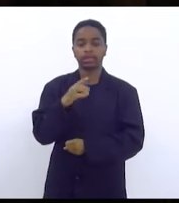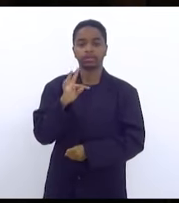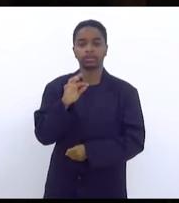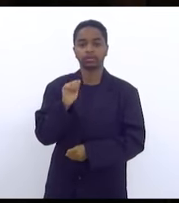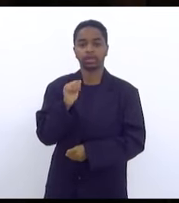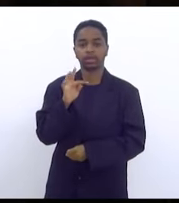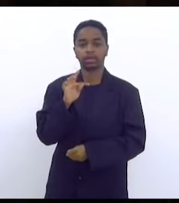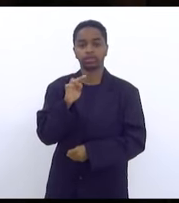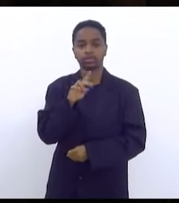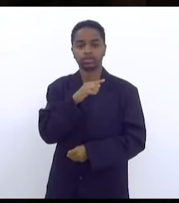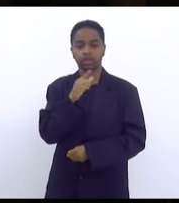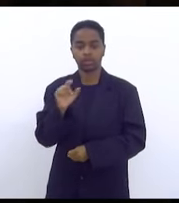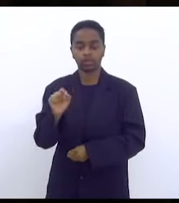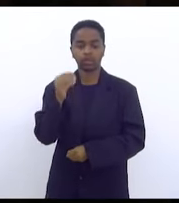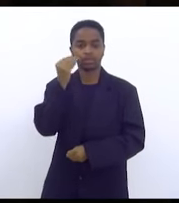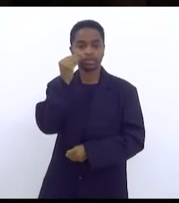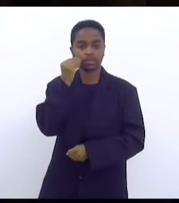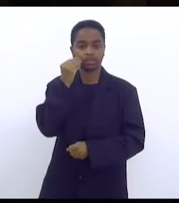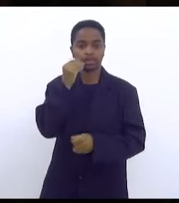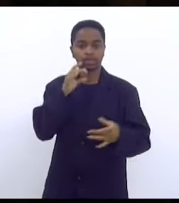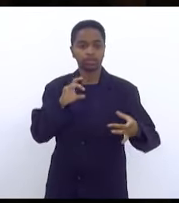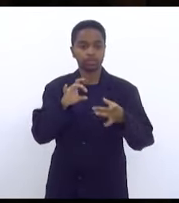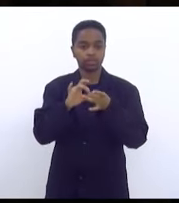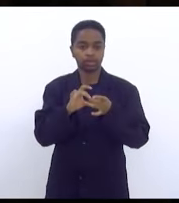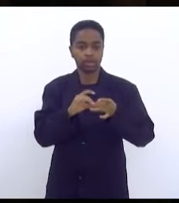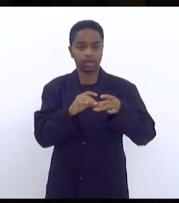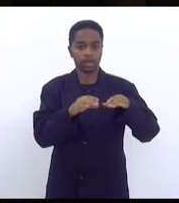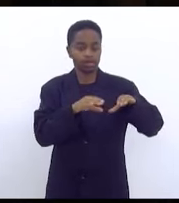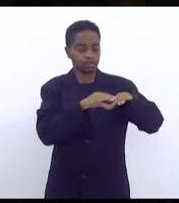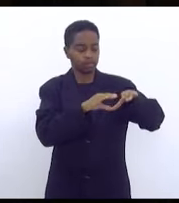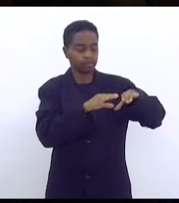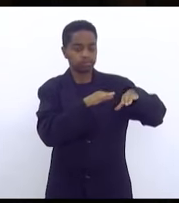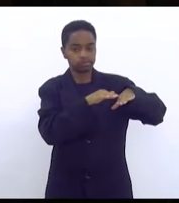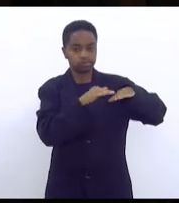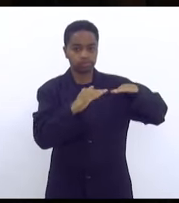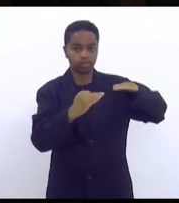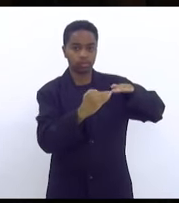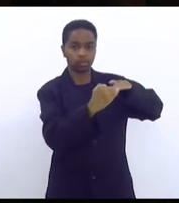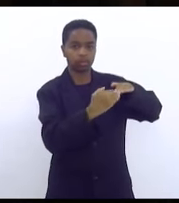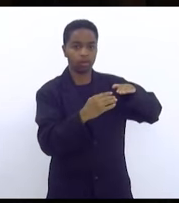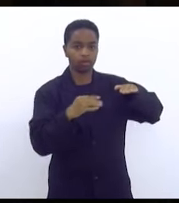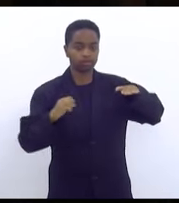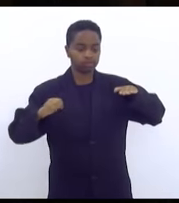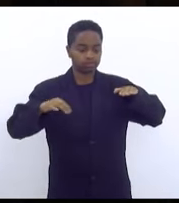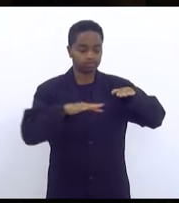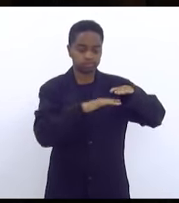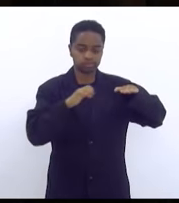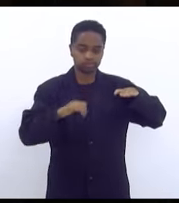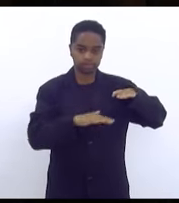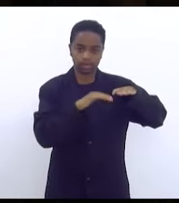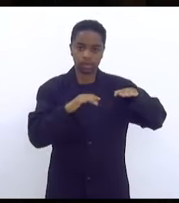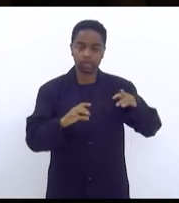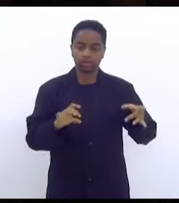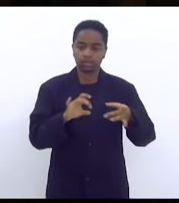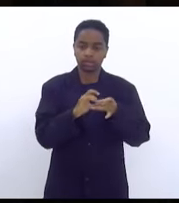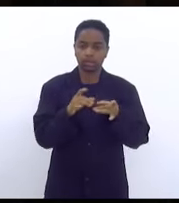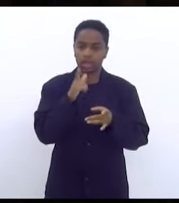poder conectar a galeria que está sendo colocada para poder estar conectando ao Rio